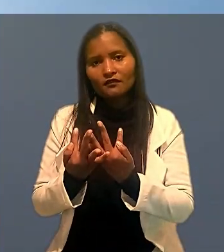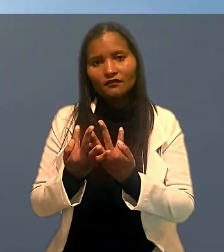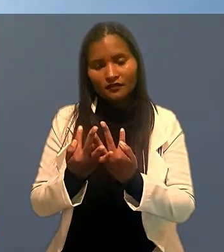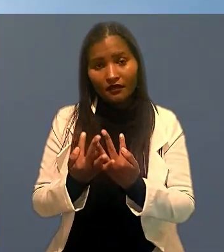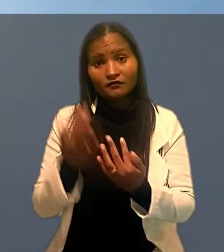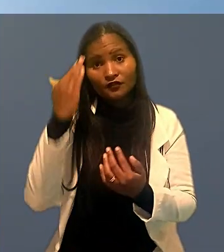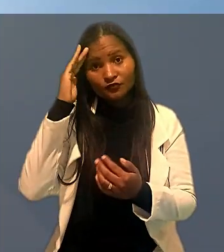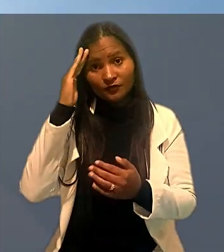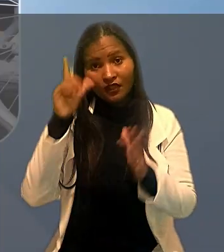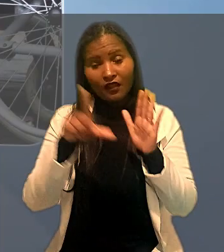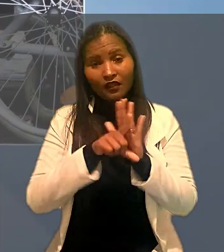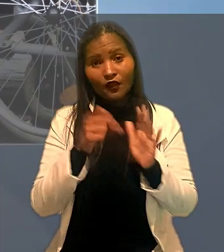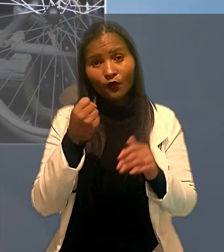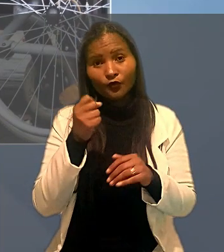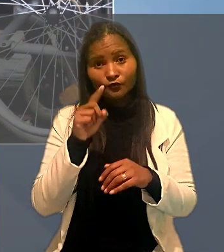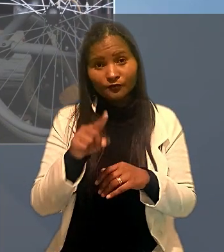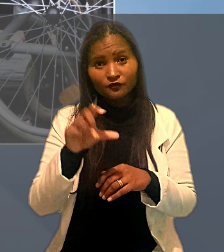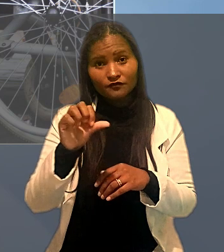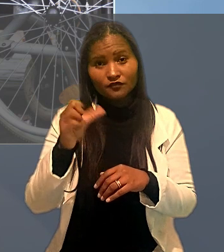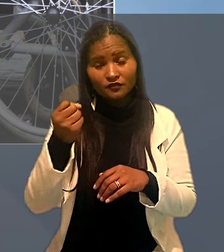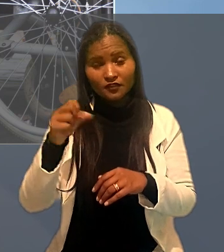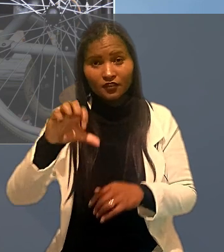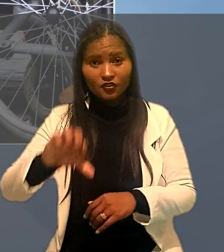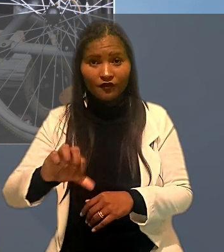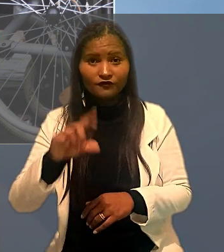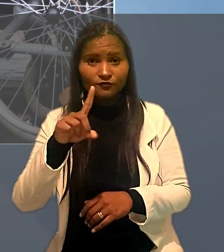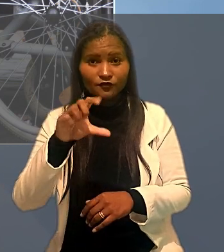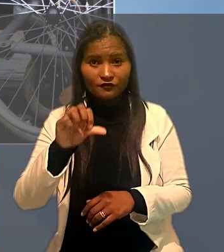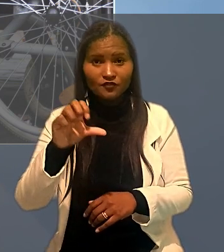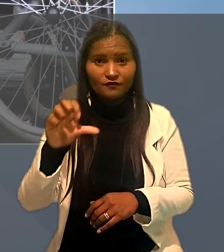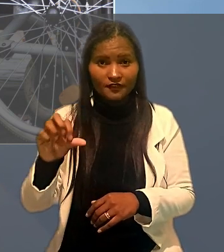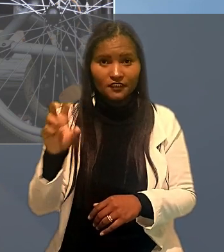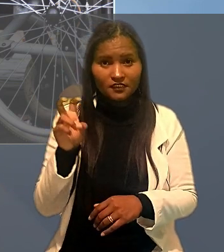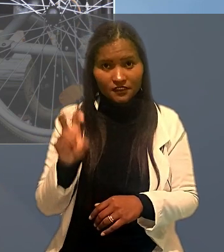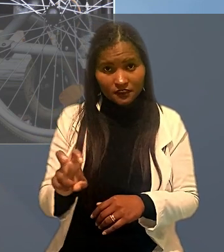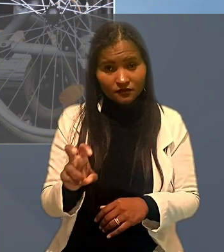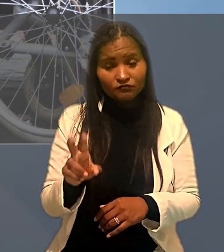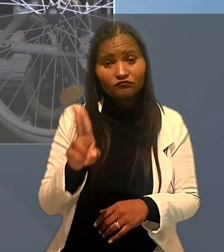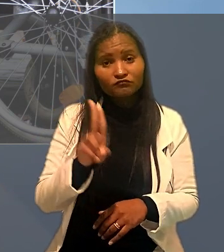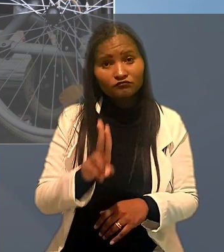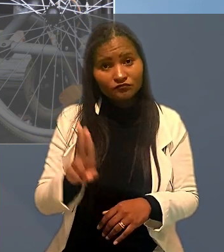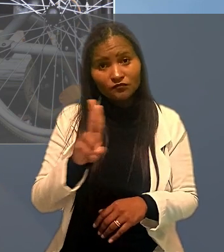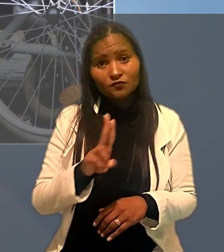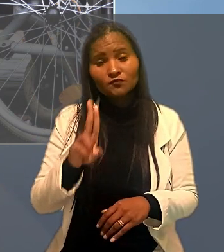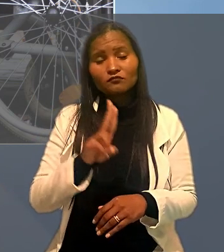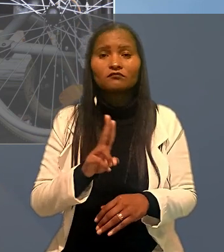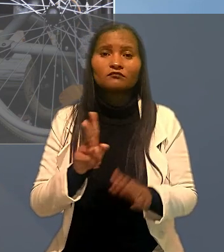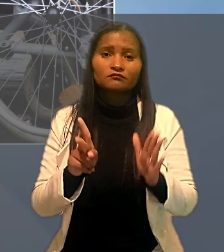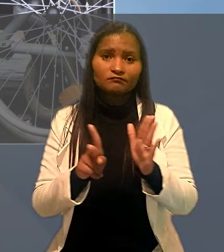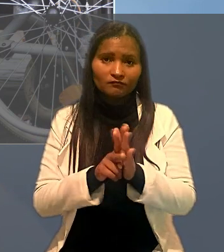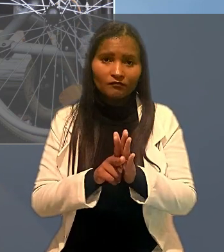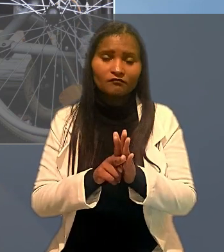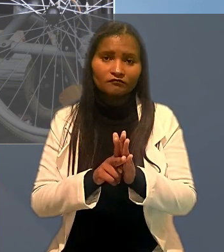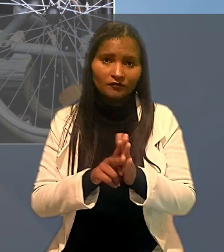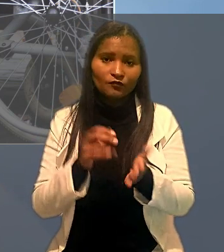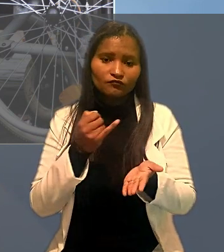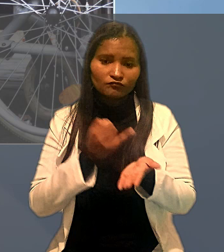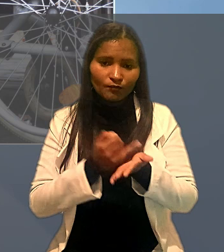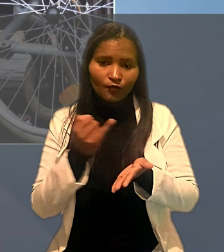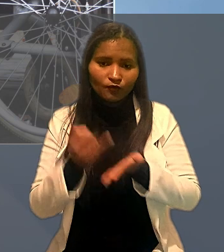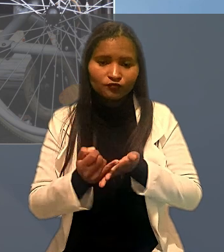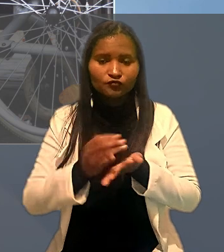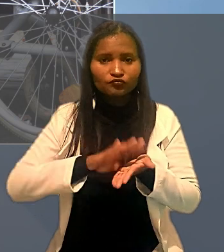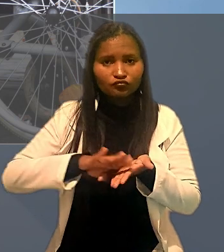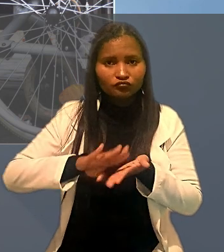entendimento foi de que a Lei 8.989, de 1995, se aplica exclusivamente para fins de